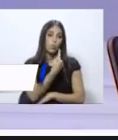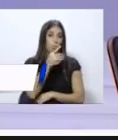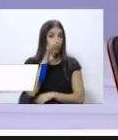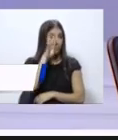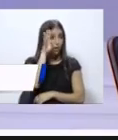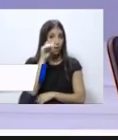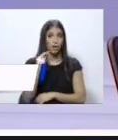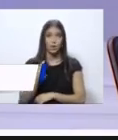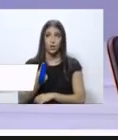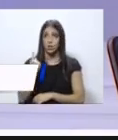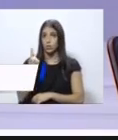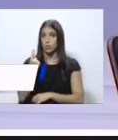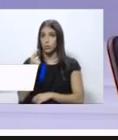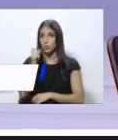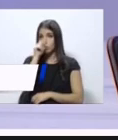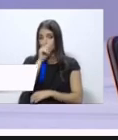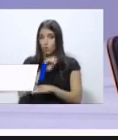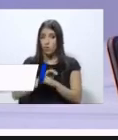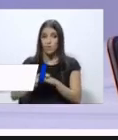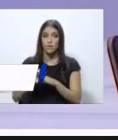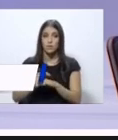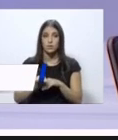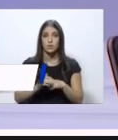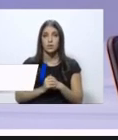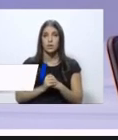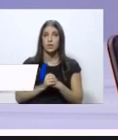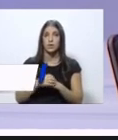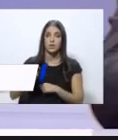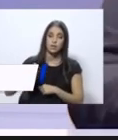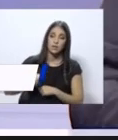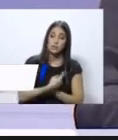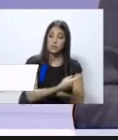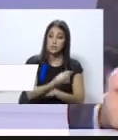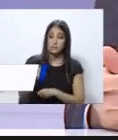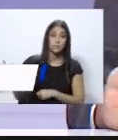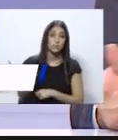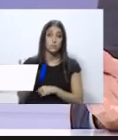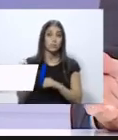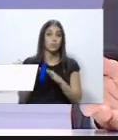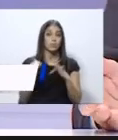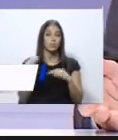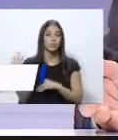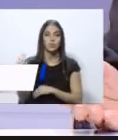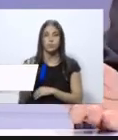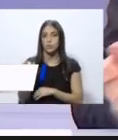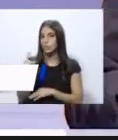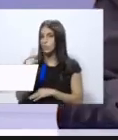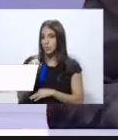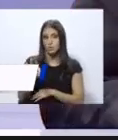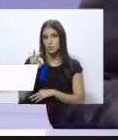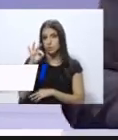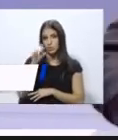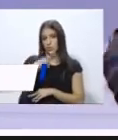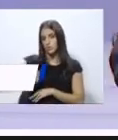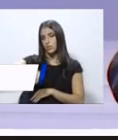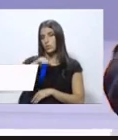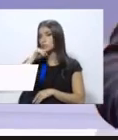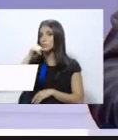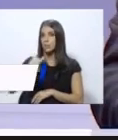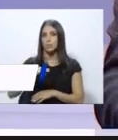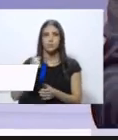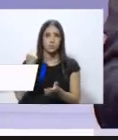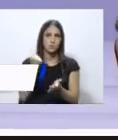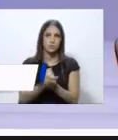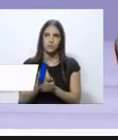Boa Vista. Futebol Clube do Porto já está arrumado à partida. Isto é das melhores... Perdemos sempre o campeonato. Exatamente. É das